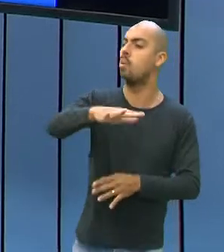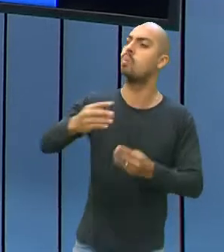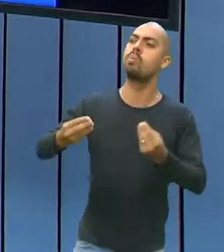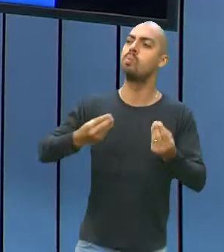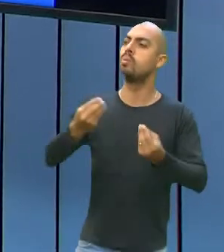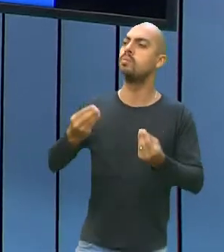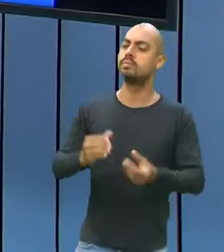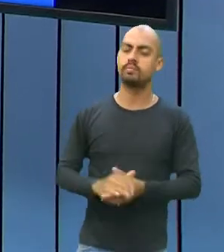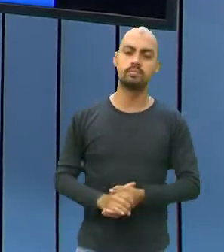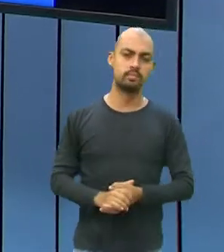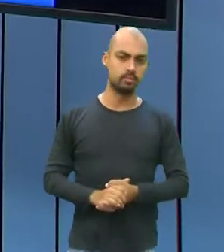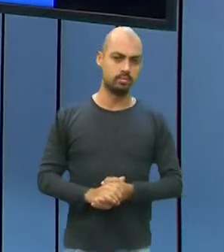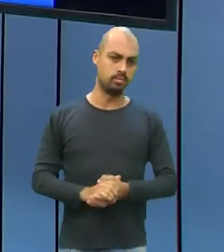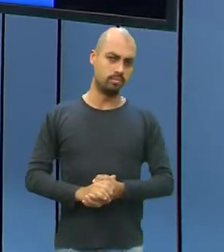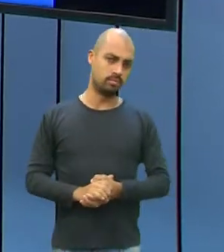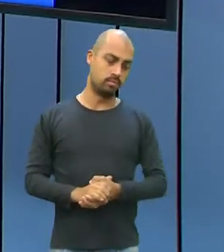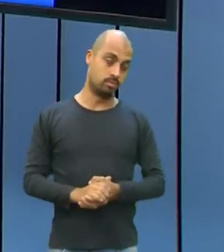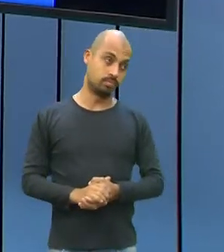encontraram?